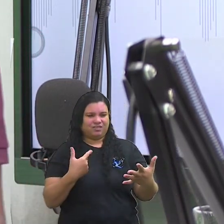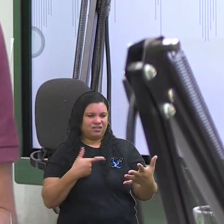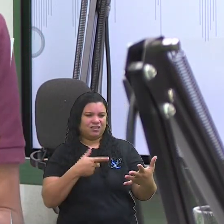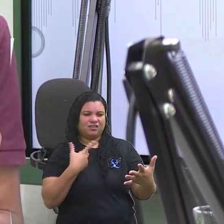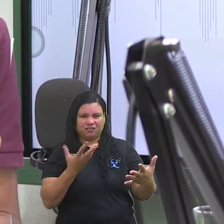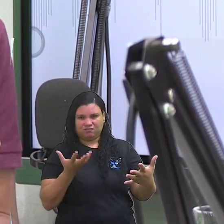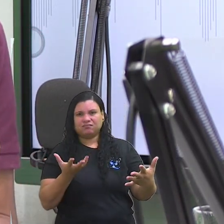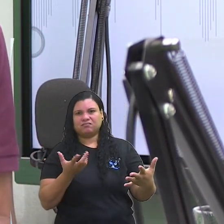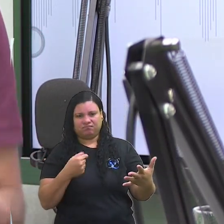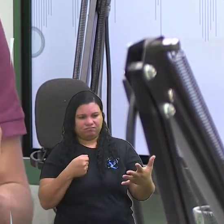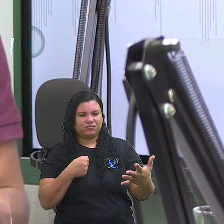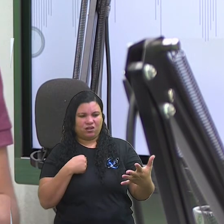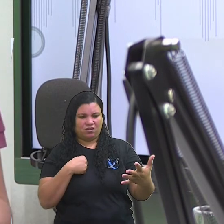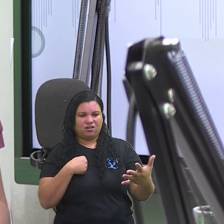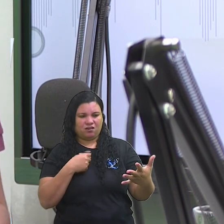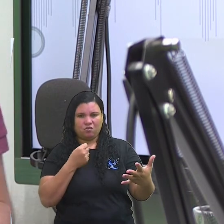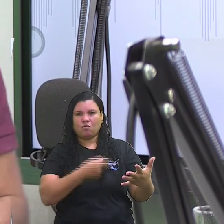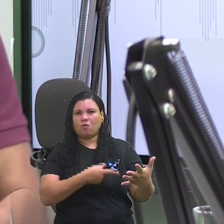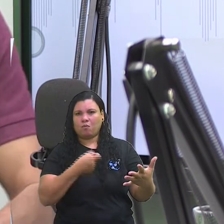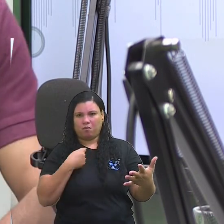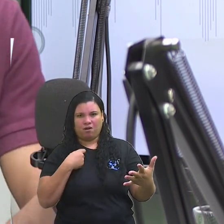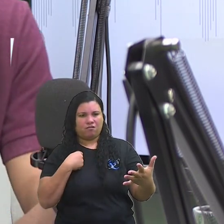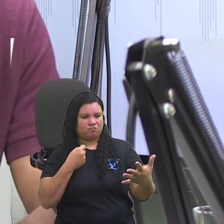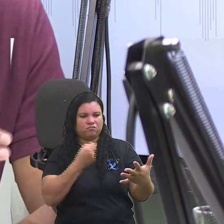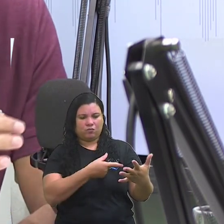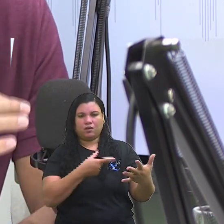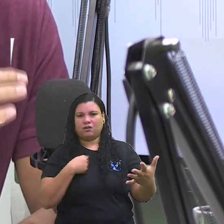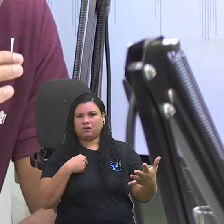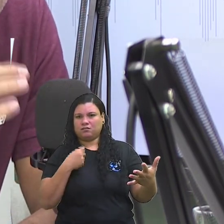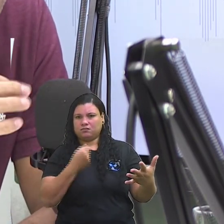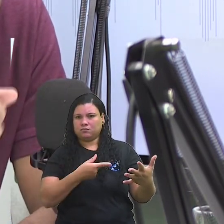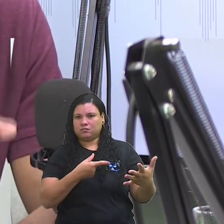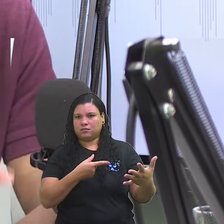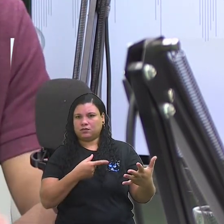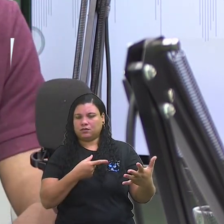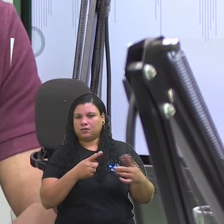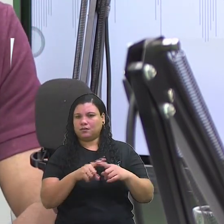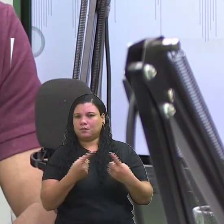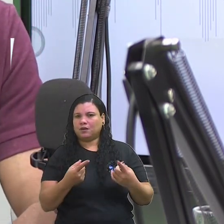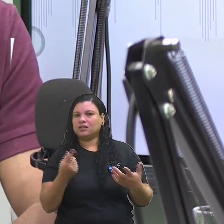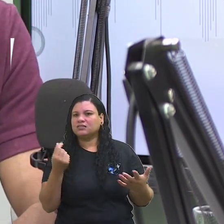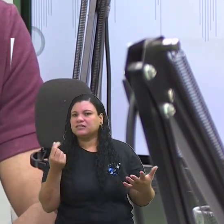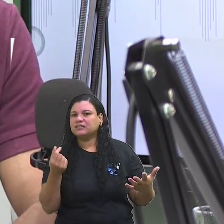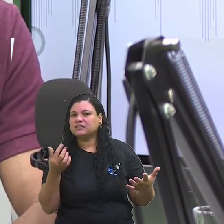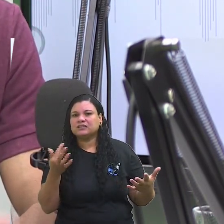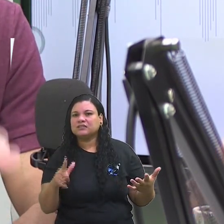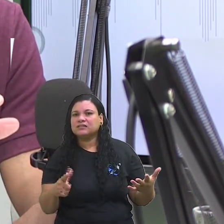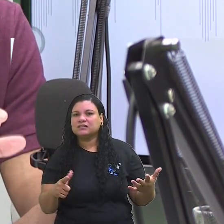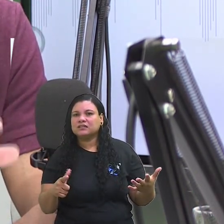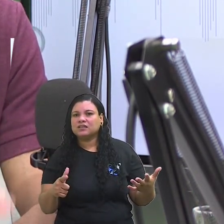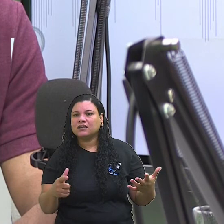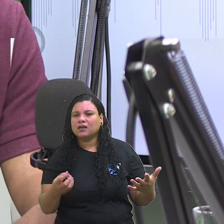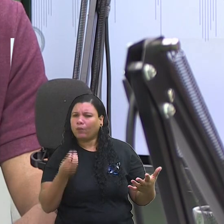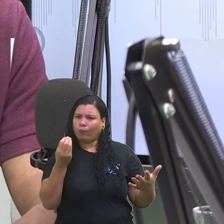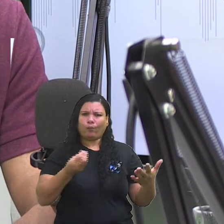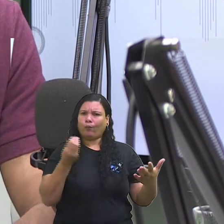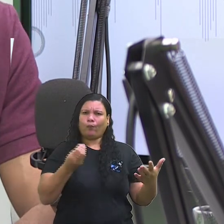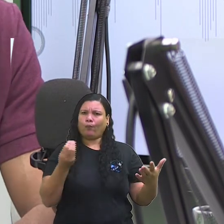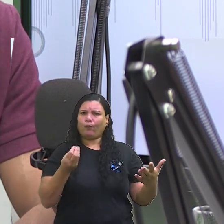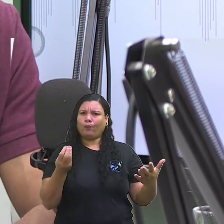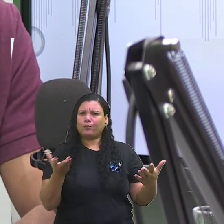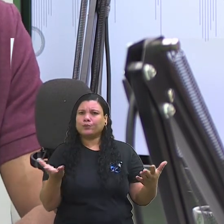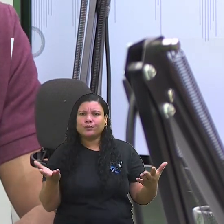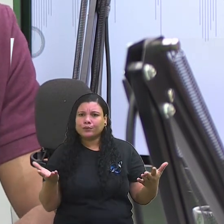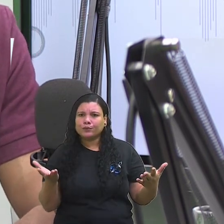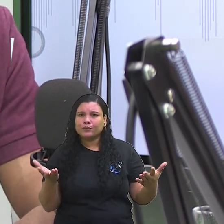na fita, eu quero ostentar, eu agora acabo fazendo horrores com dinheiro agora, né? Uhum. A coisa não é bem assim. Não é